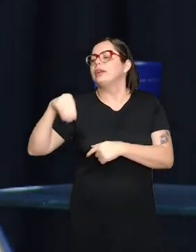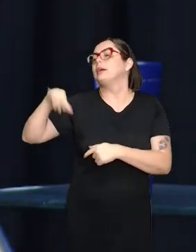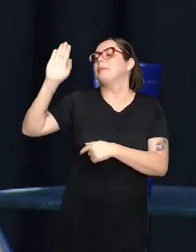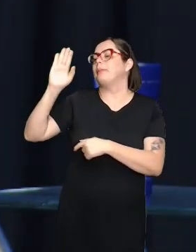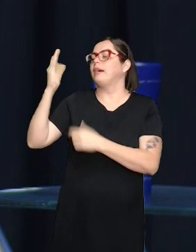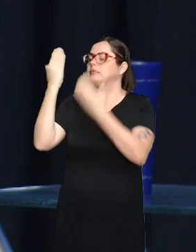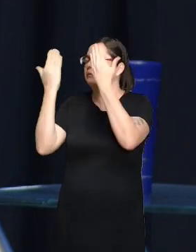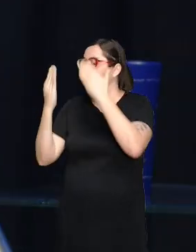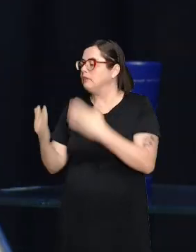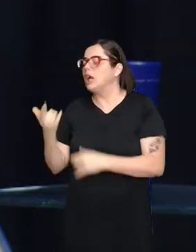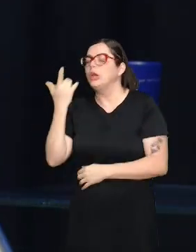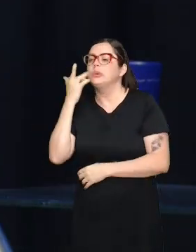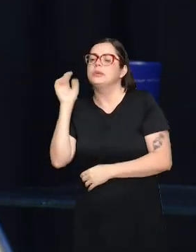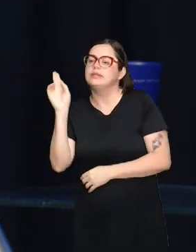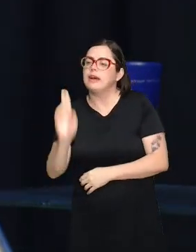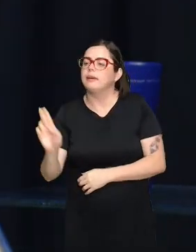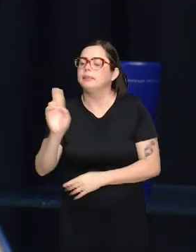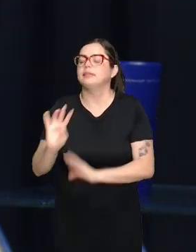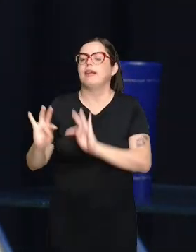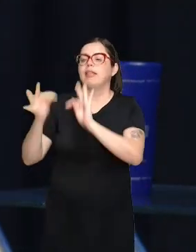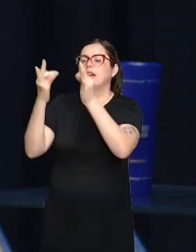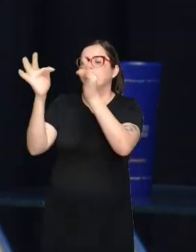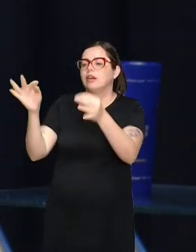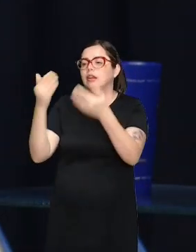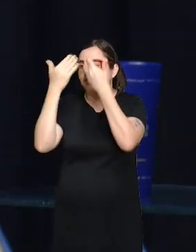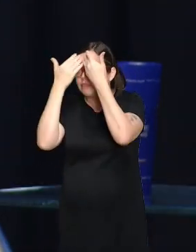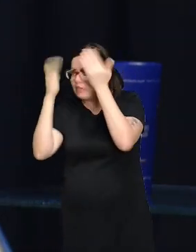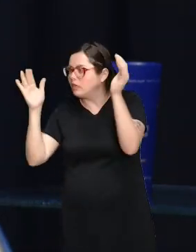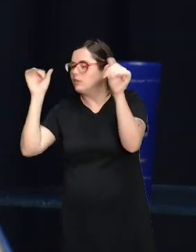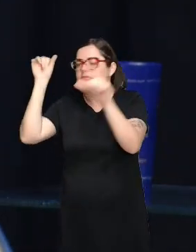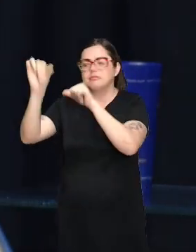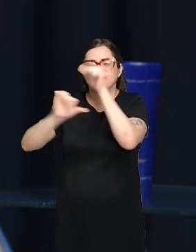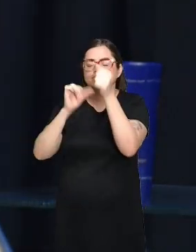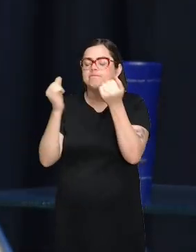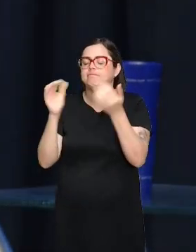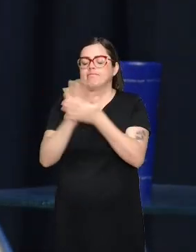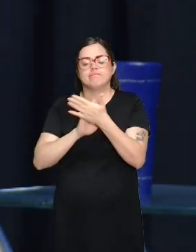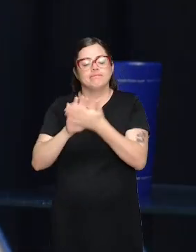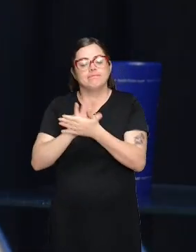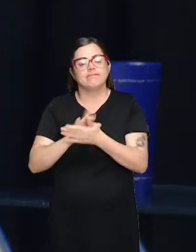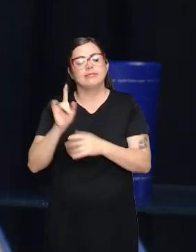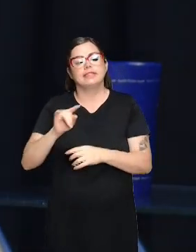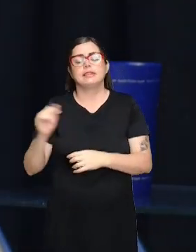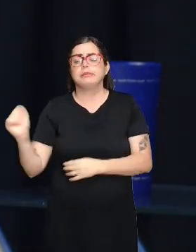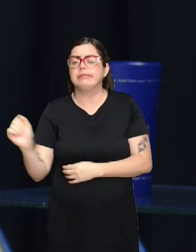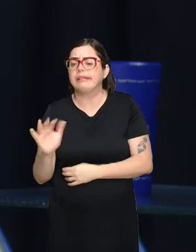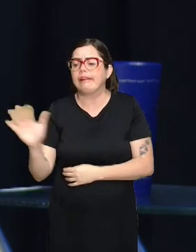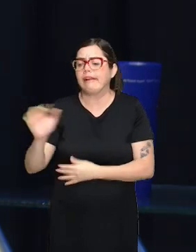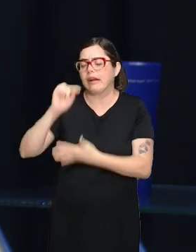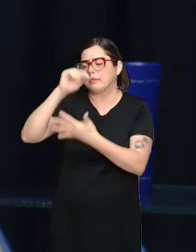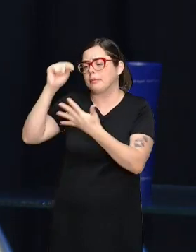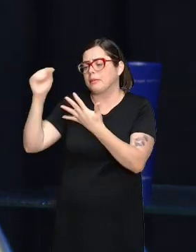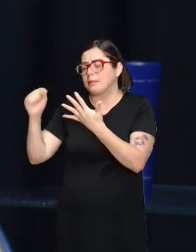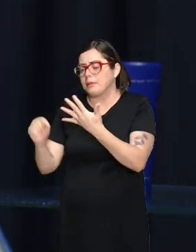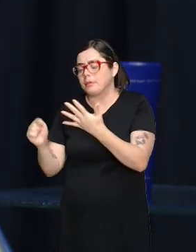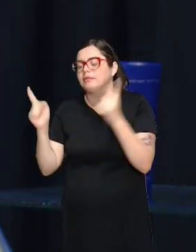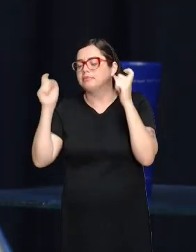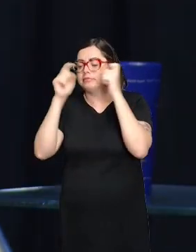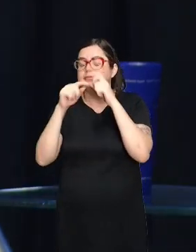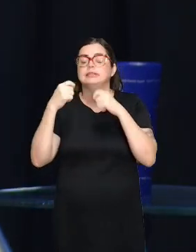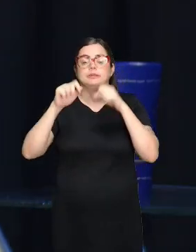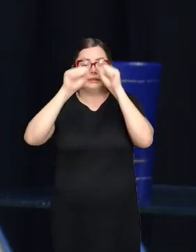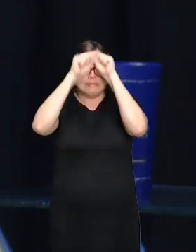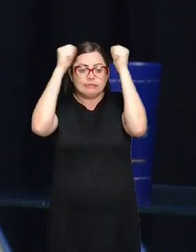com tecnologia, não está aberta a mudanças, é muito cara, etc. e tal. Então a gente tem que desconstruir